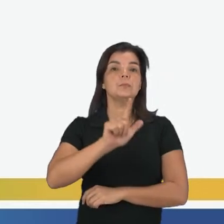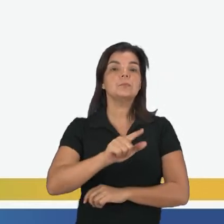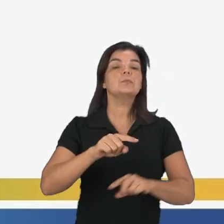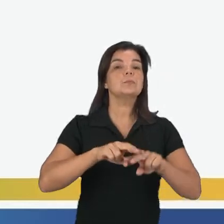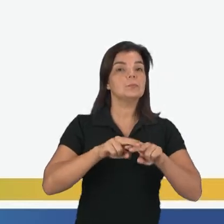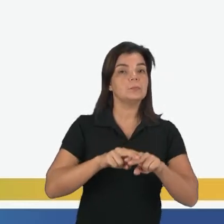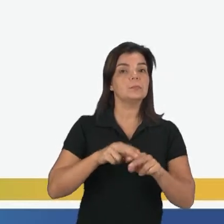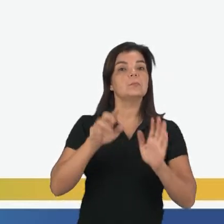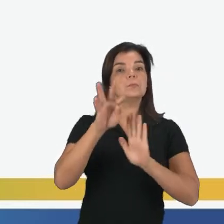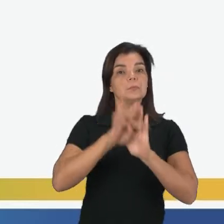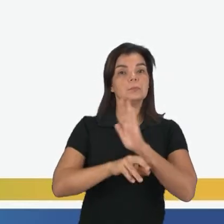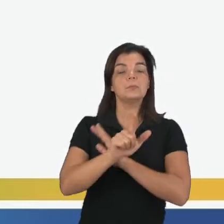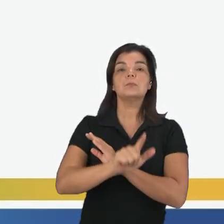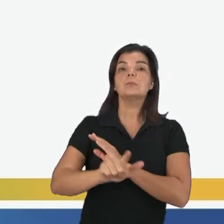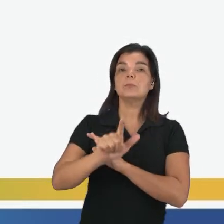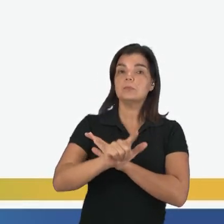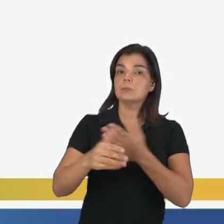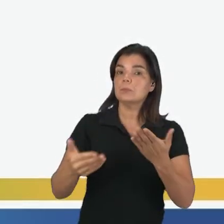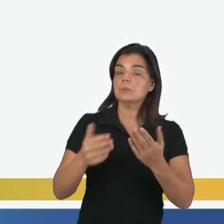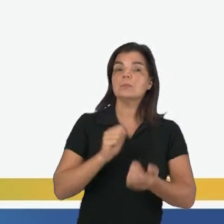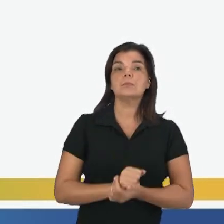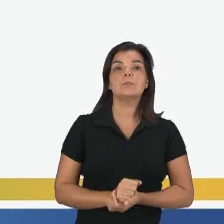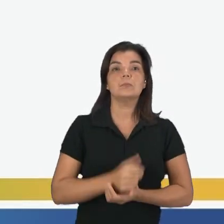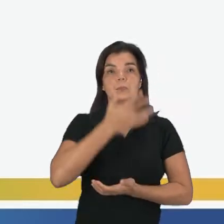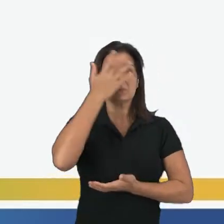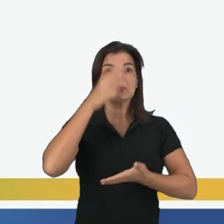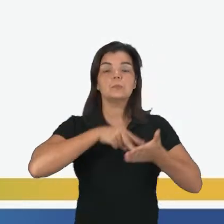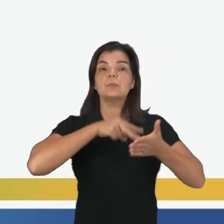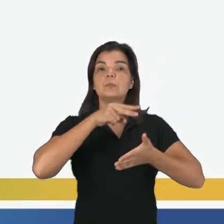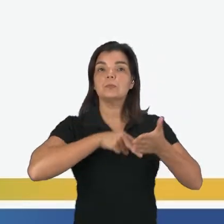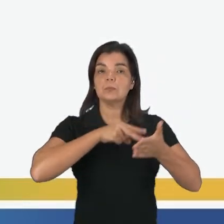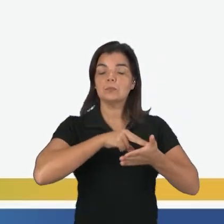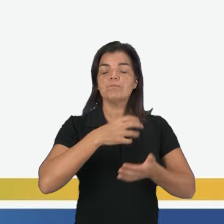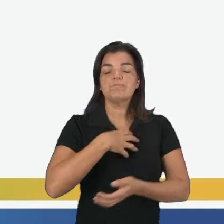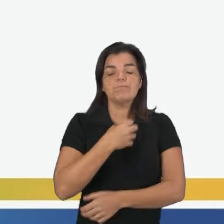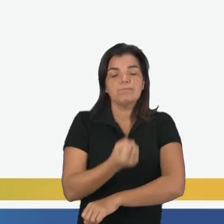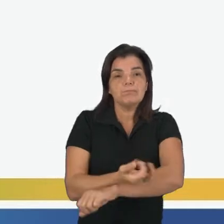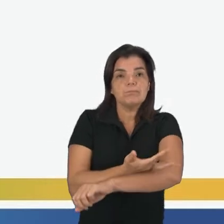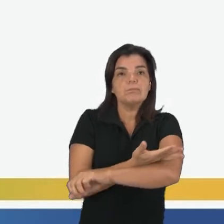por serem textos literários, levam o leitor a um estado de